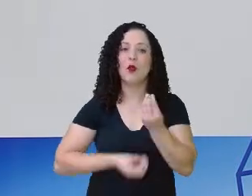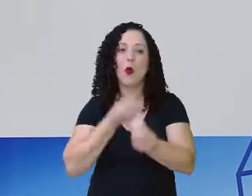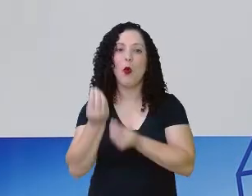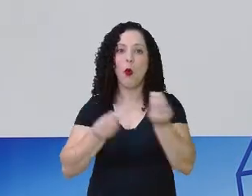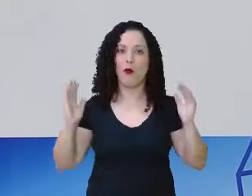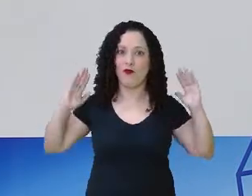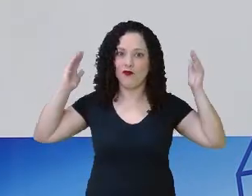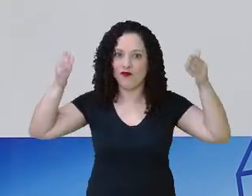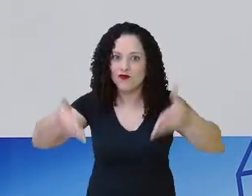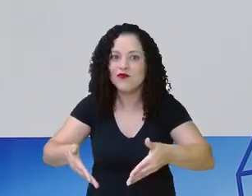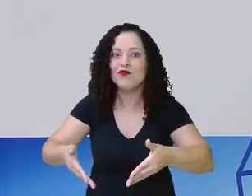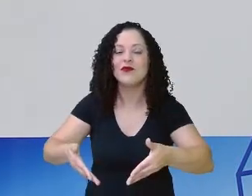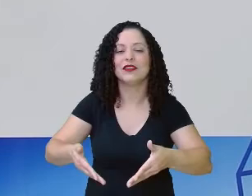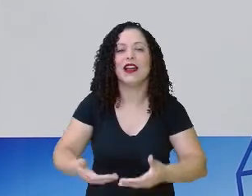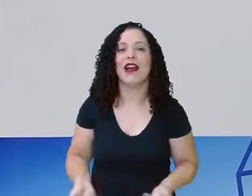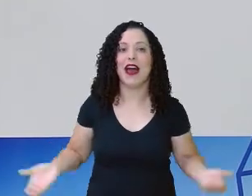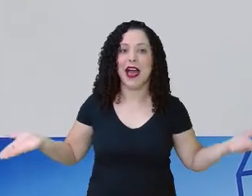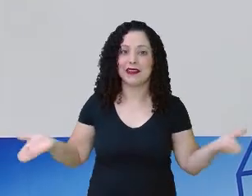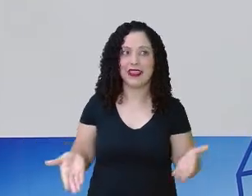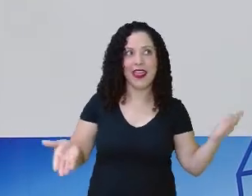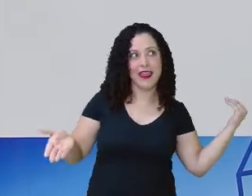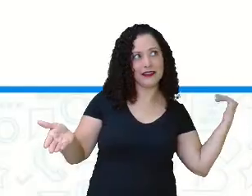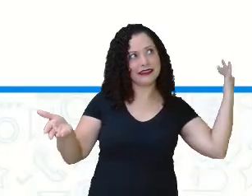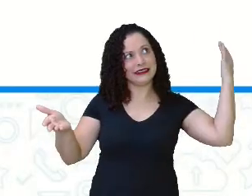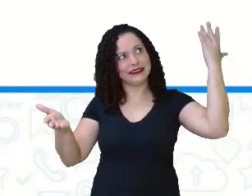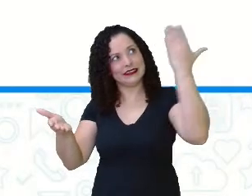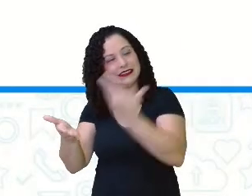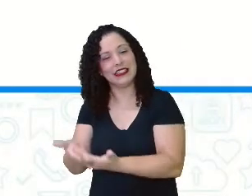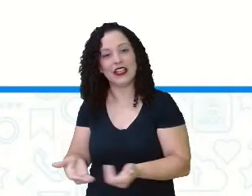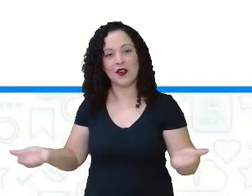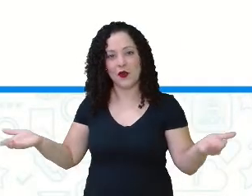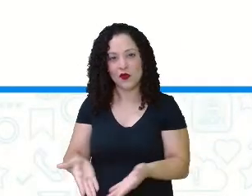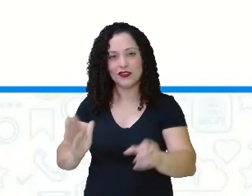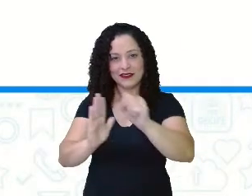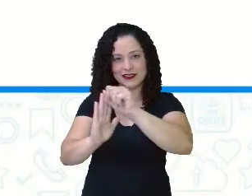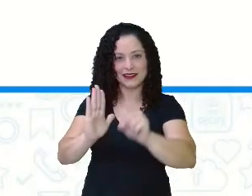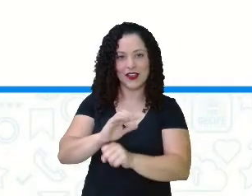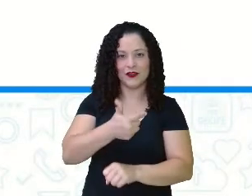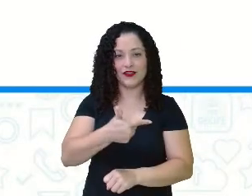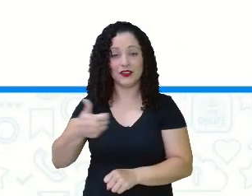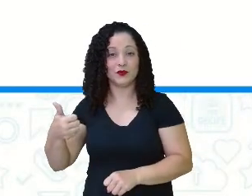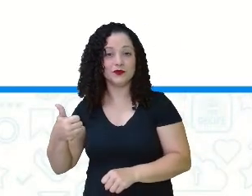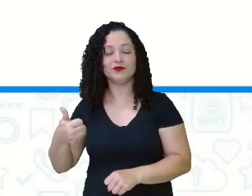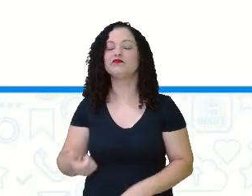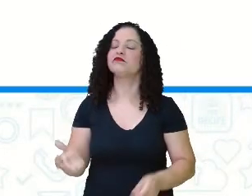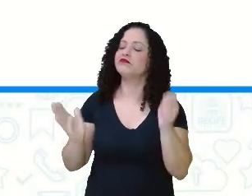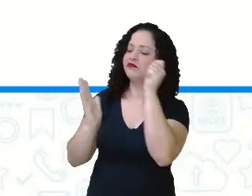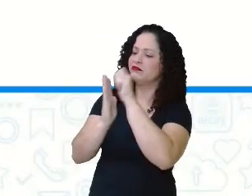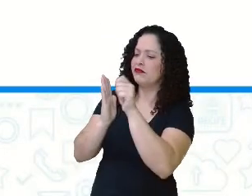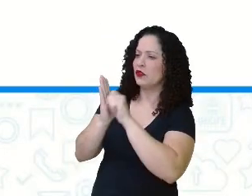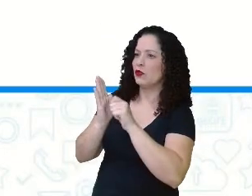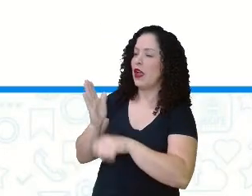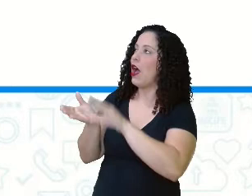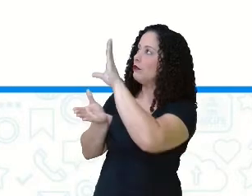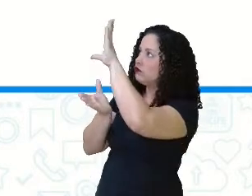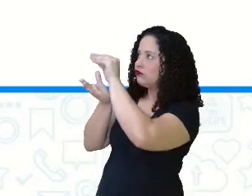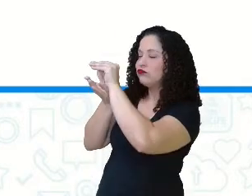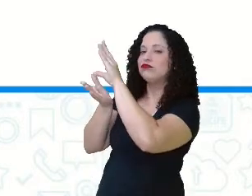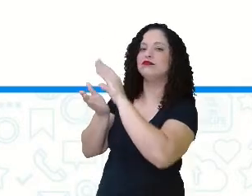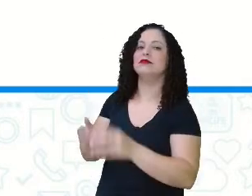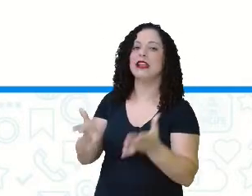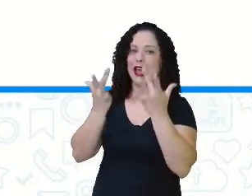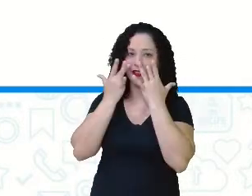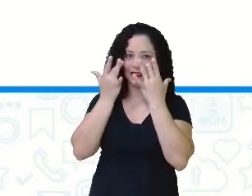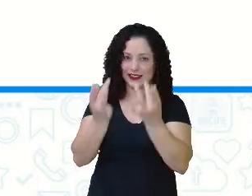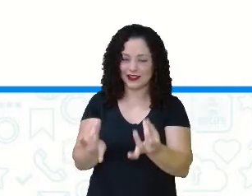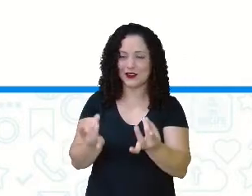pleno século XXI. Então, qual é a estrutura do conto? Isso vale a pena você anotar, você printar e prestar bastante